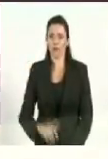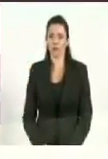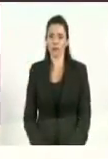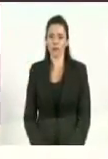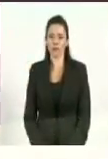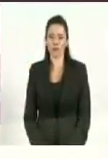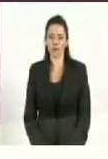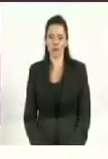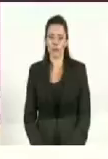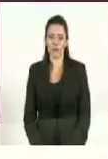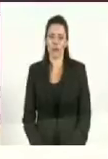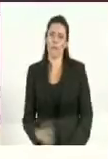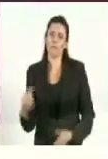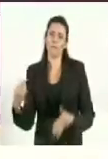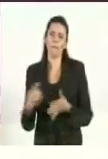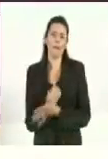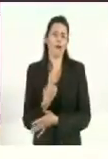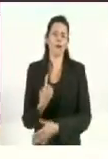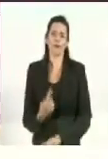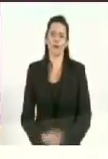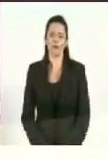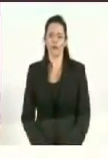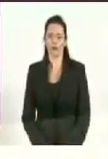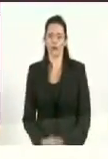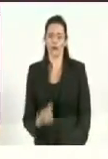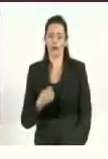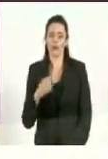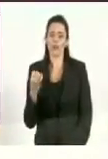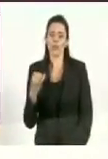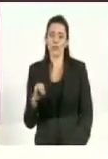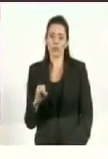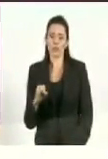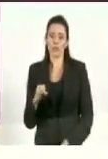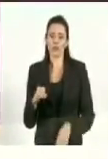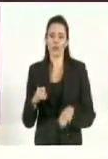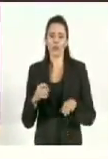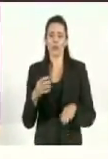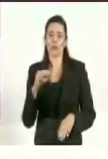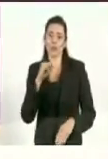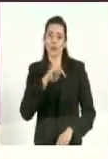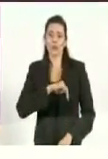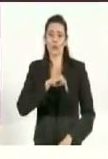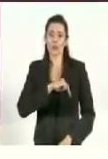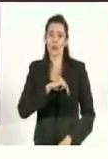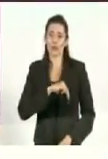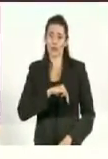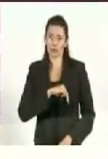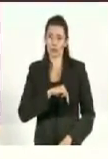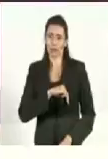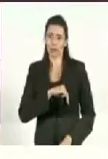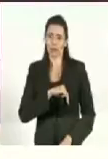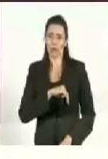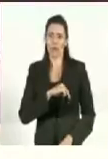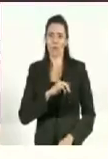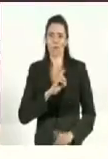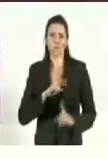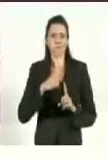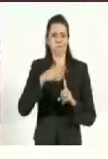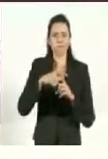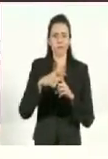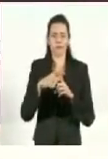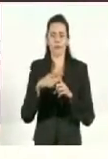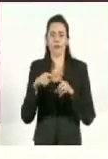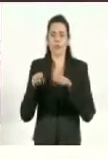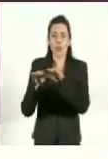uma isonomia de um coronel a um delegado especial de carreira da Polícia